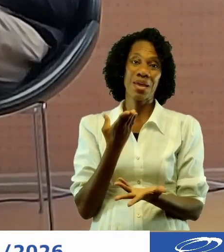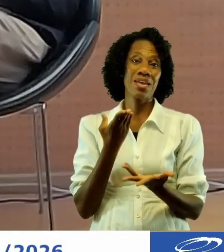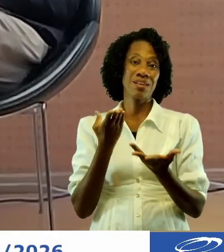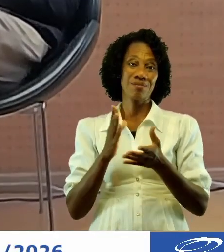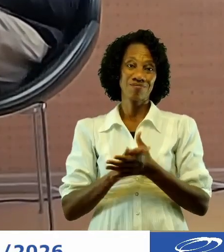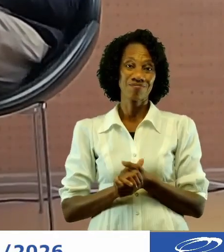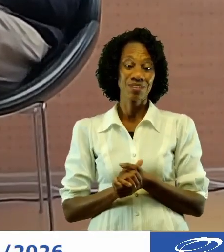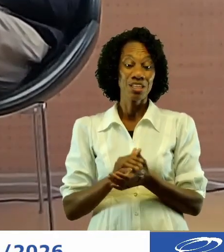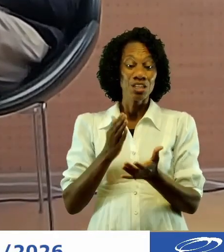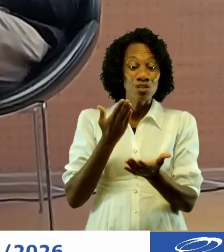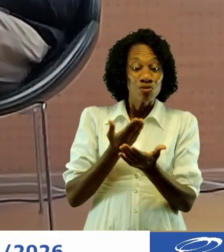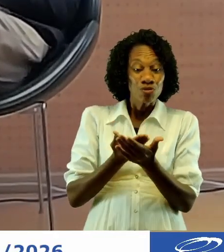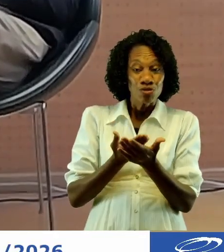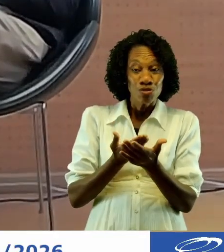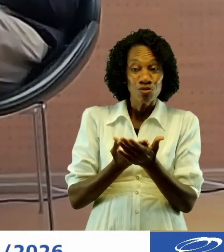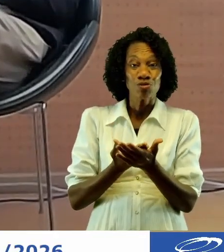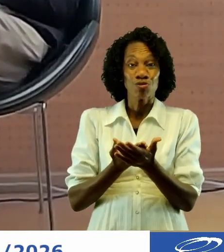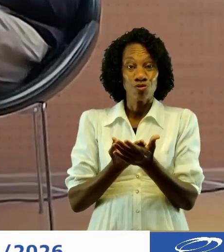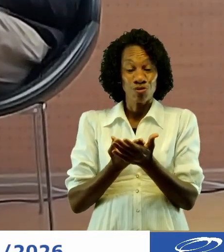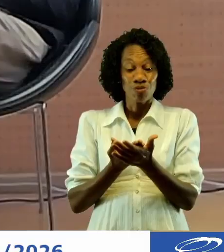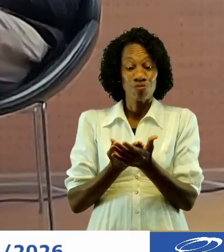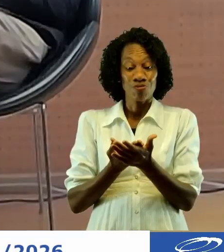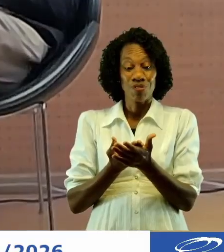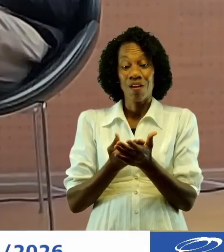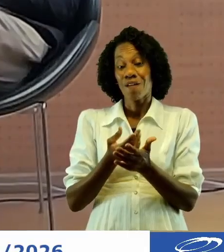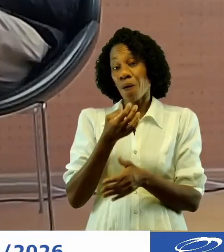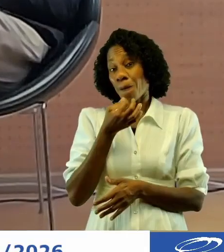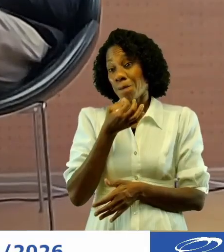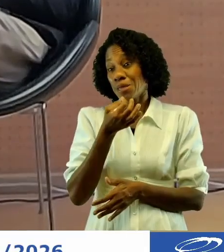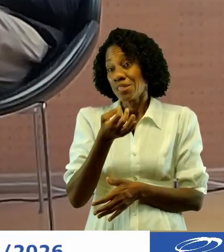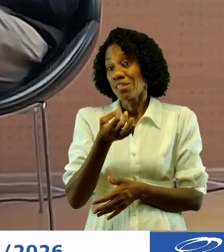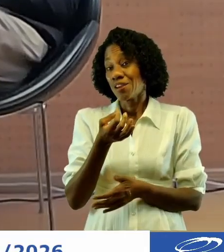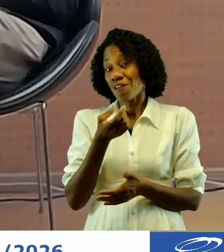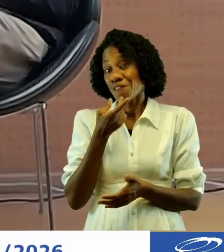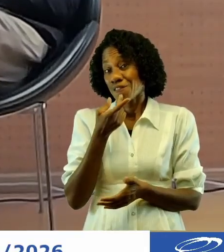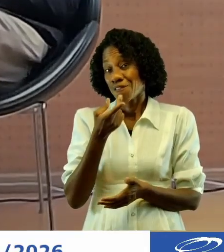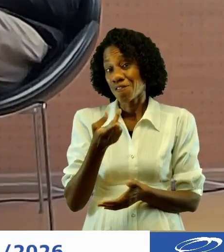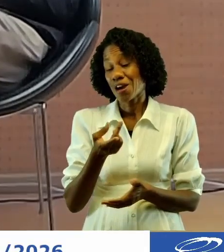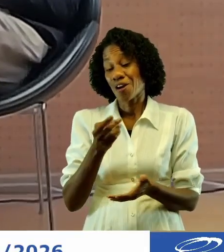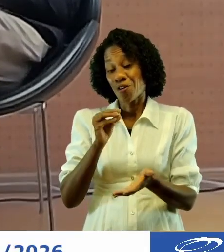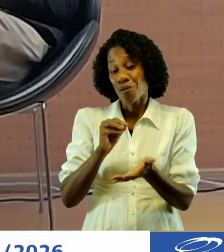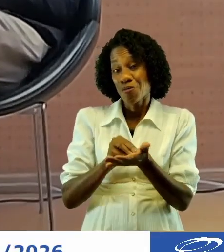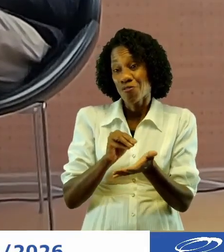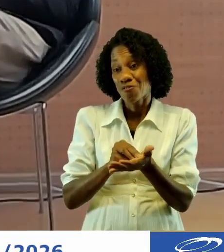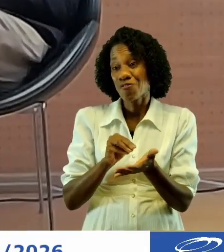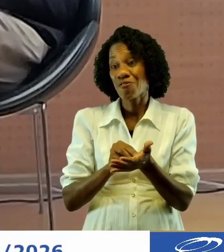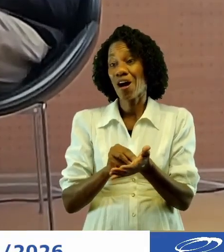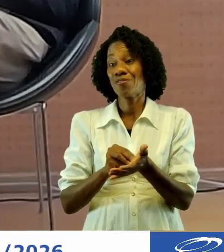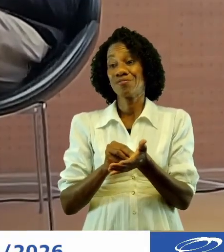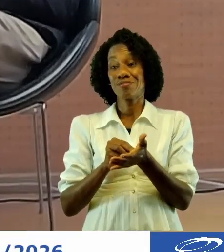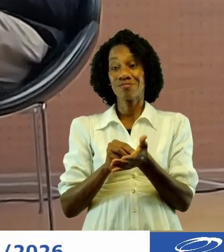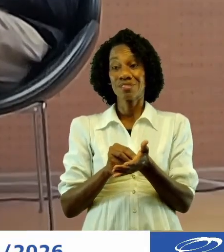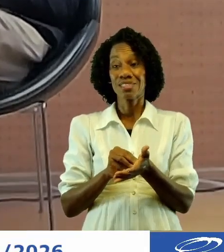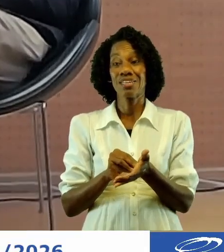estudo é exatamente para criticar a falta de olhar dessas infecções que são comuns